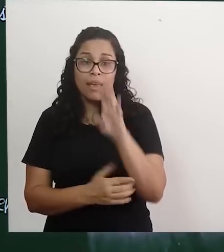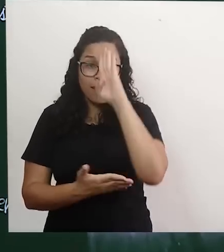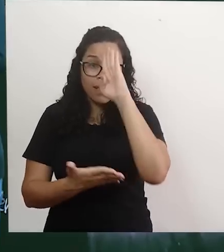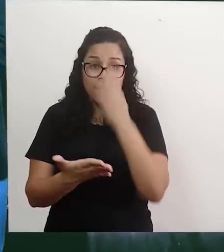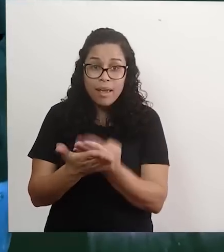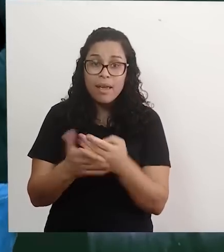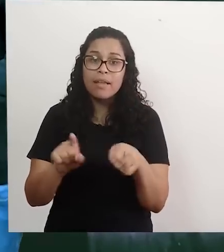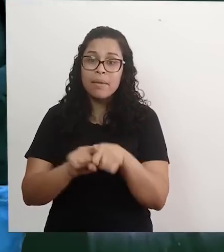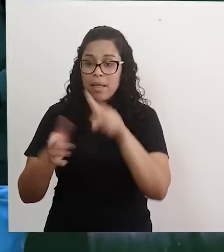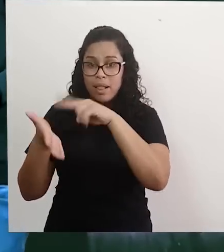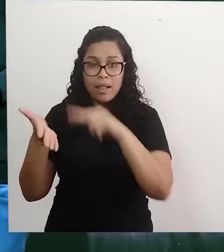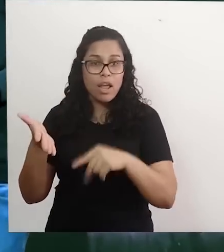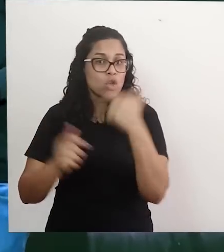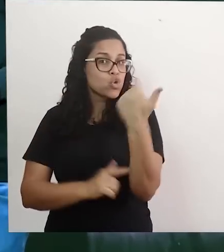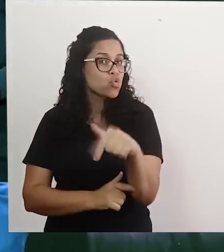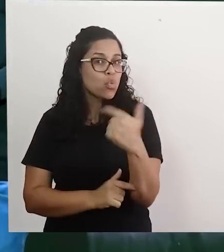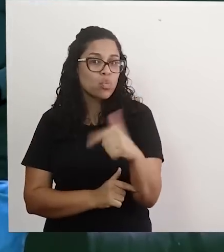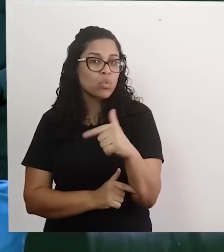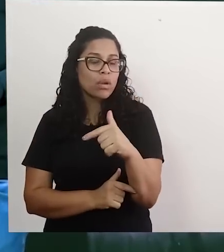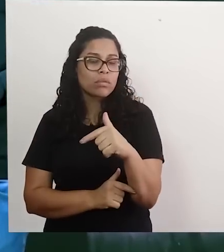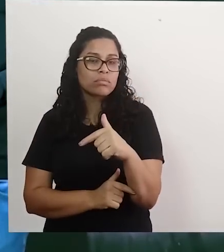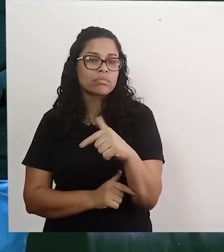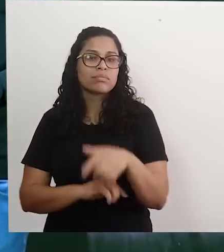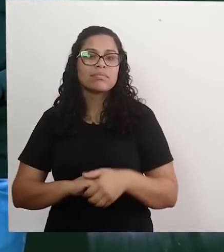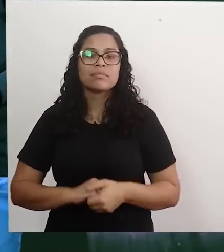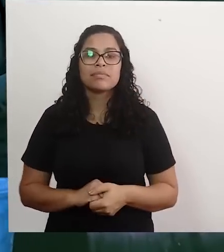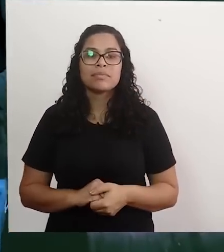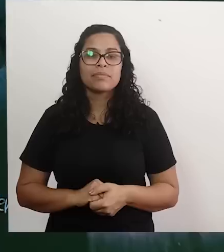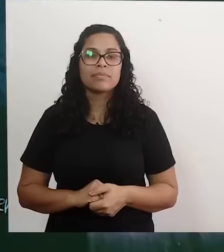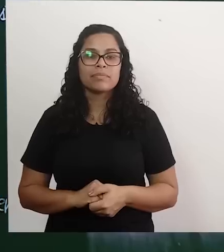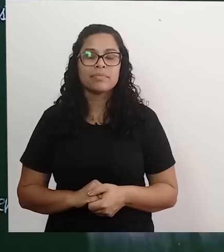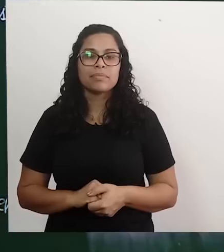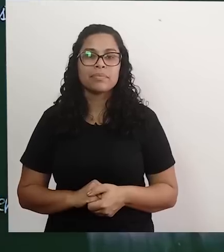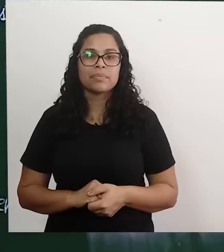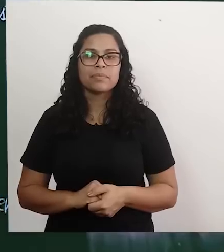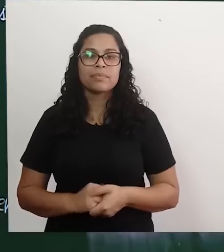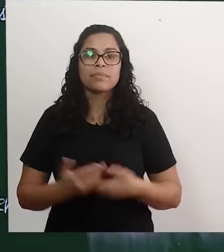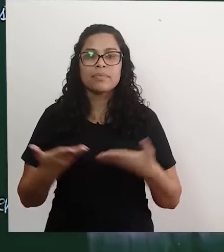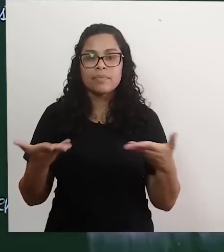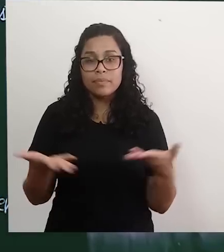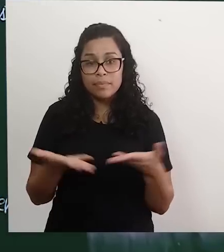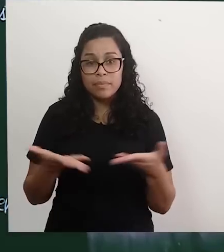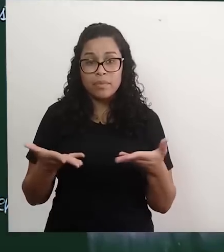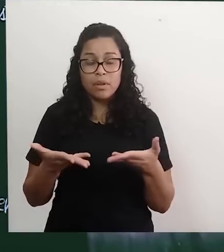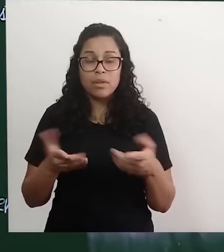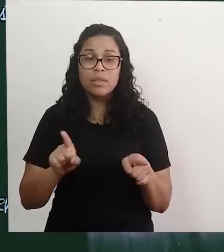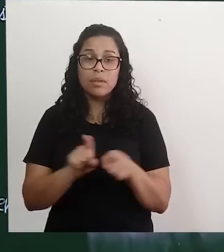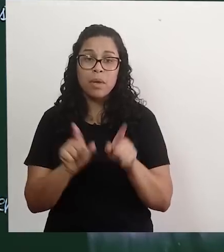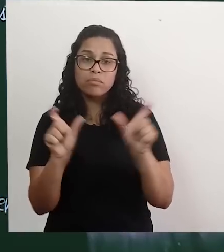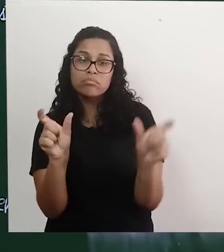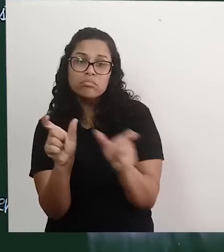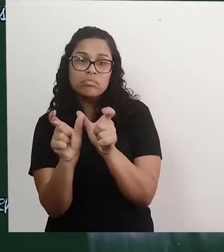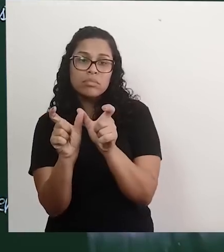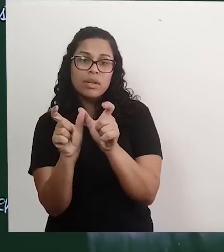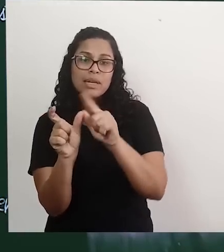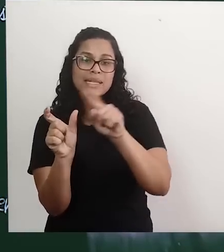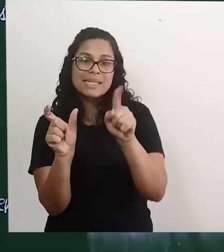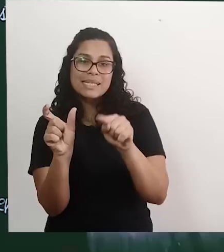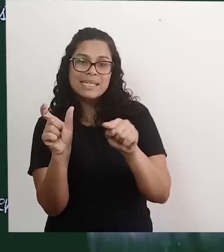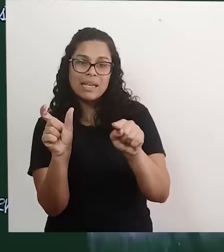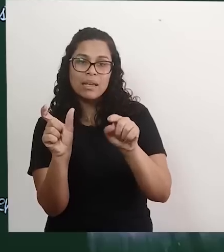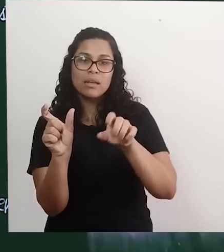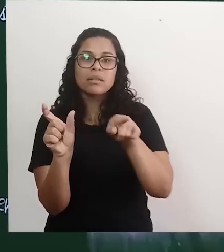existe mais. Uma regra interessante também sobre os sufixos esa com z e es e esa